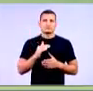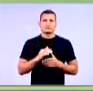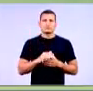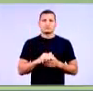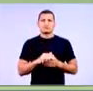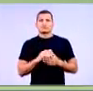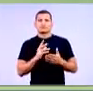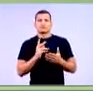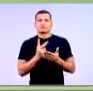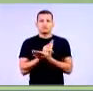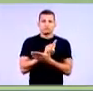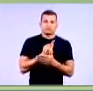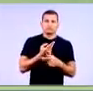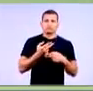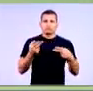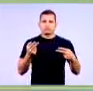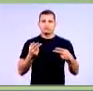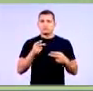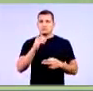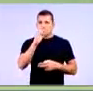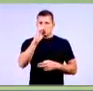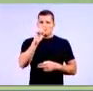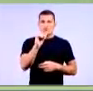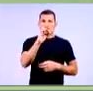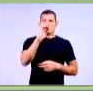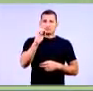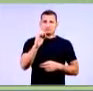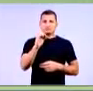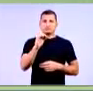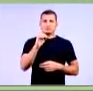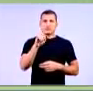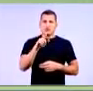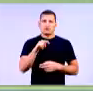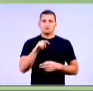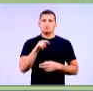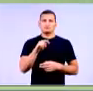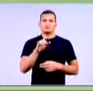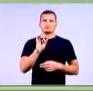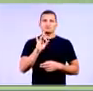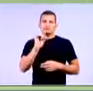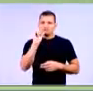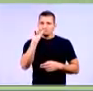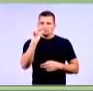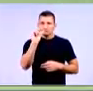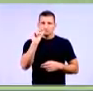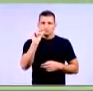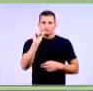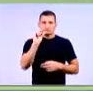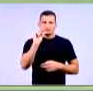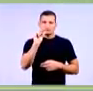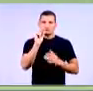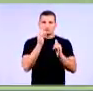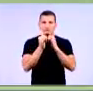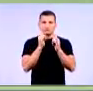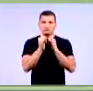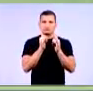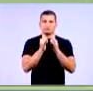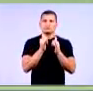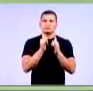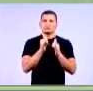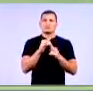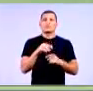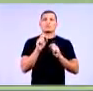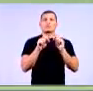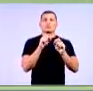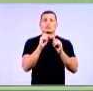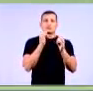fato ou situação. Então, esse é o dado. A gente diz que o dado ele é um fragmento, né, um pedaço da informação. E o que vem a